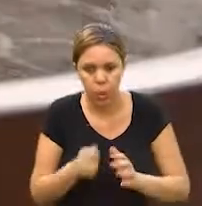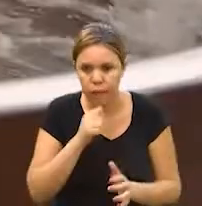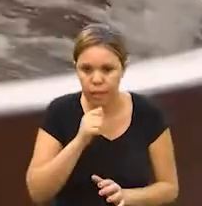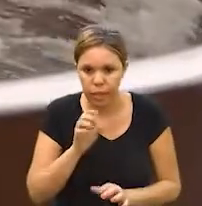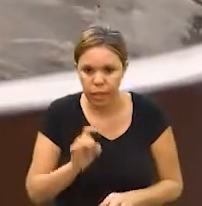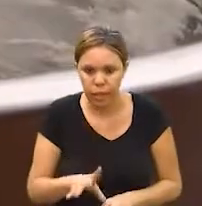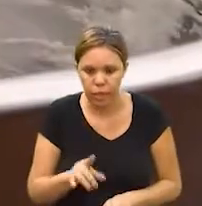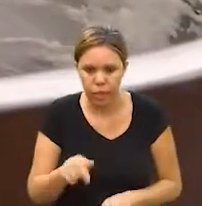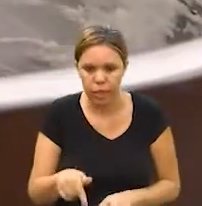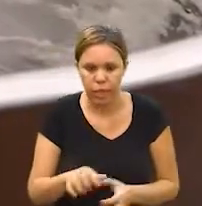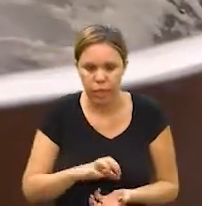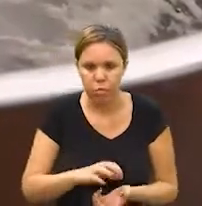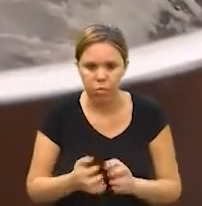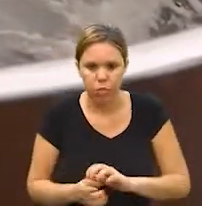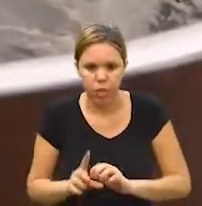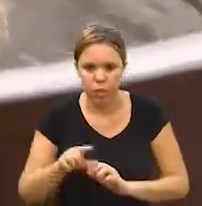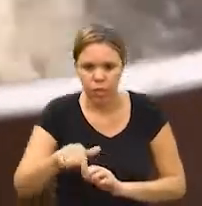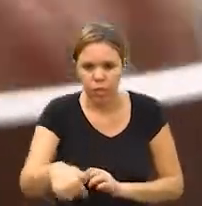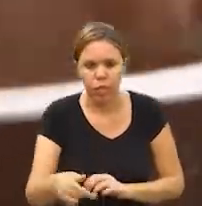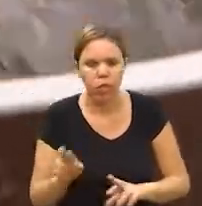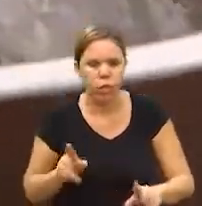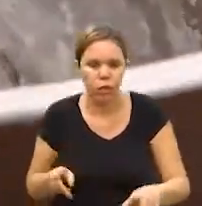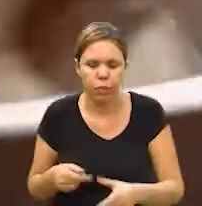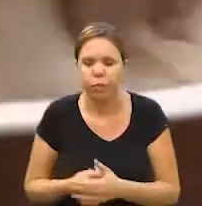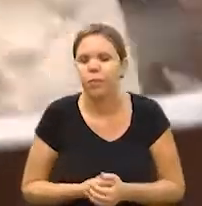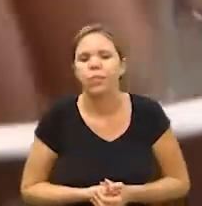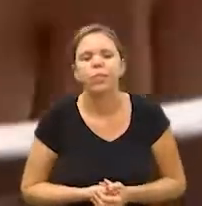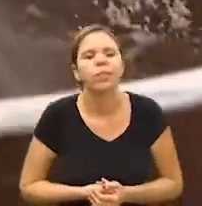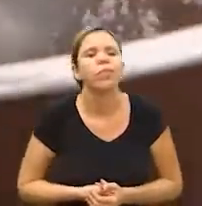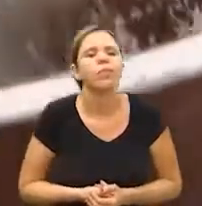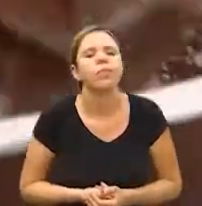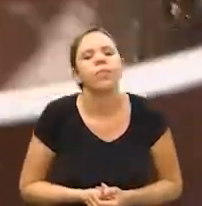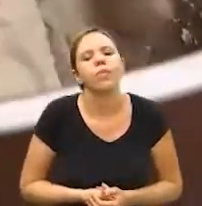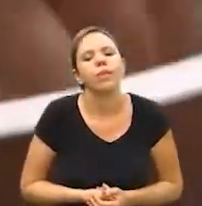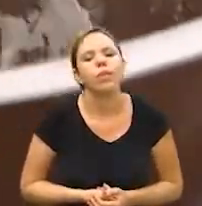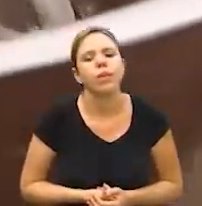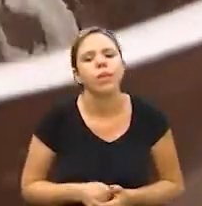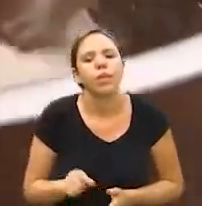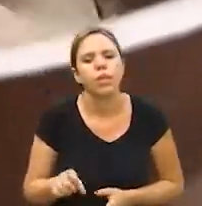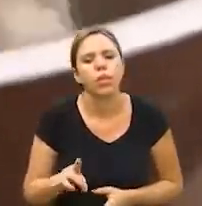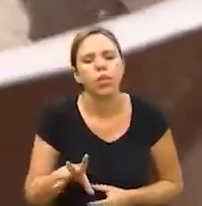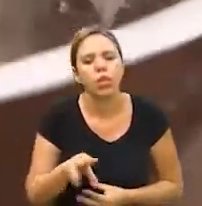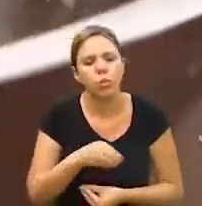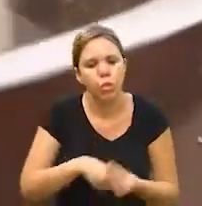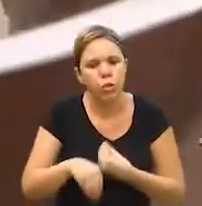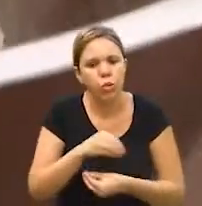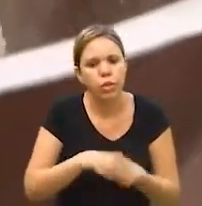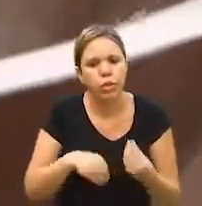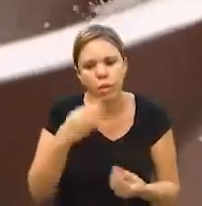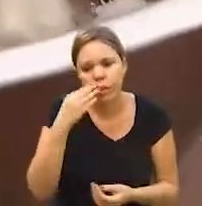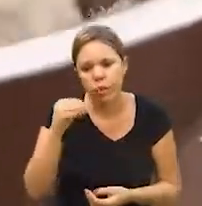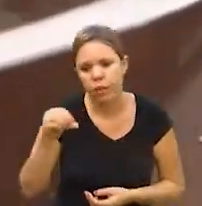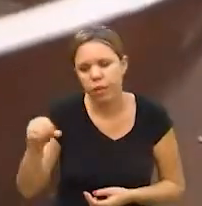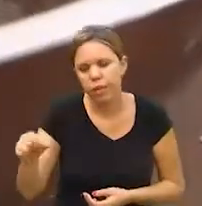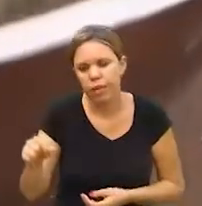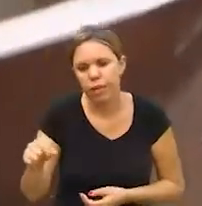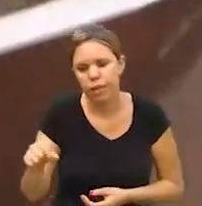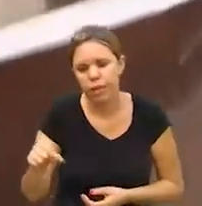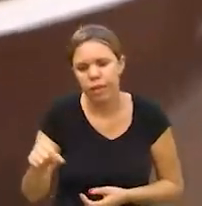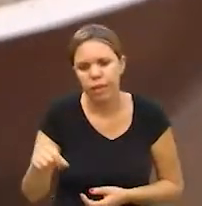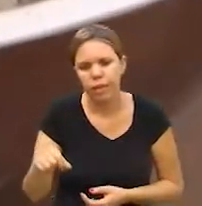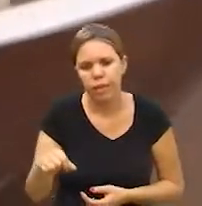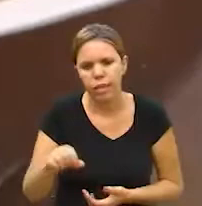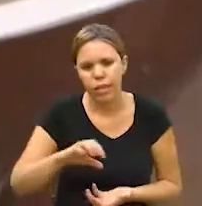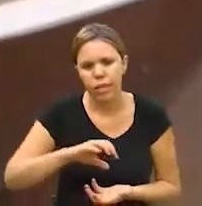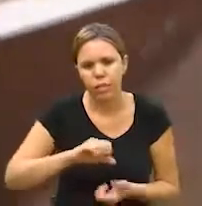Que a sova desse pão é bem, bem diferente. E aqui eu vou agregando o sal na minha massa. Ela